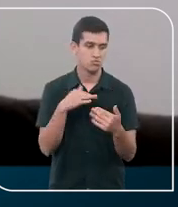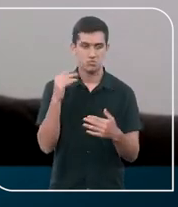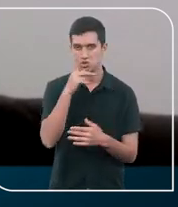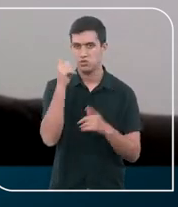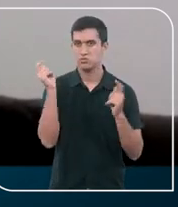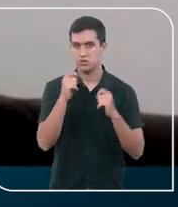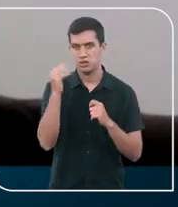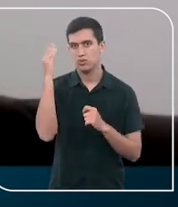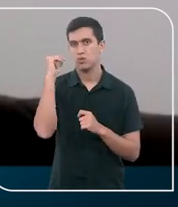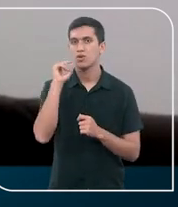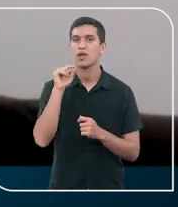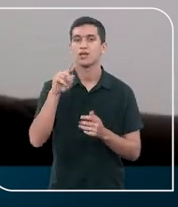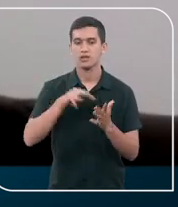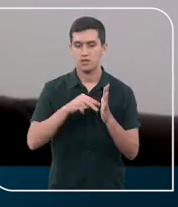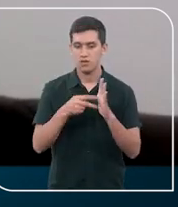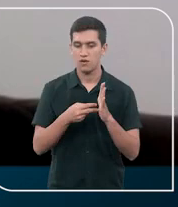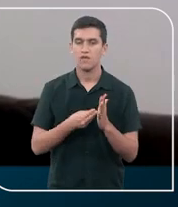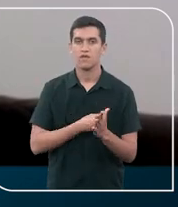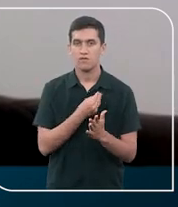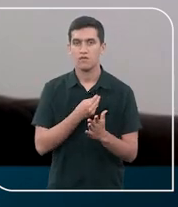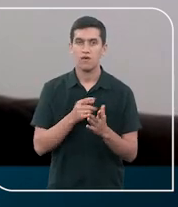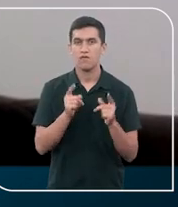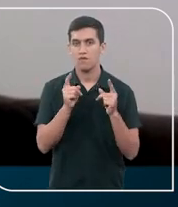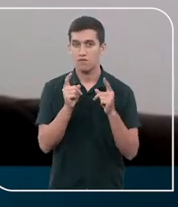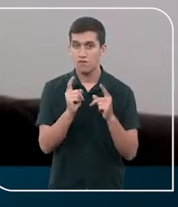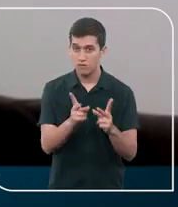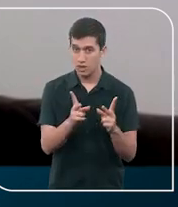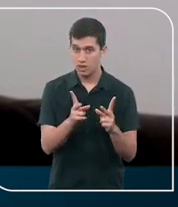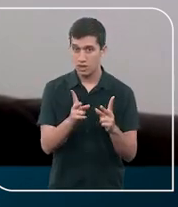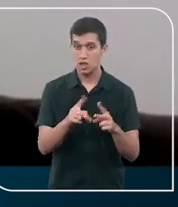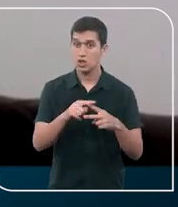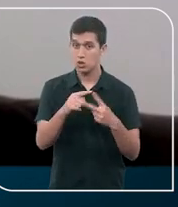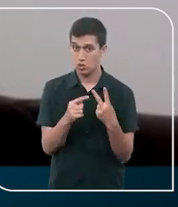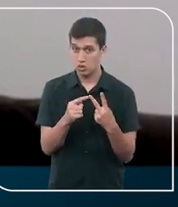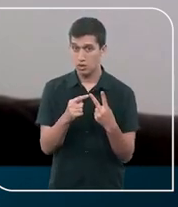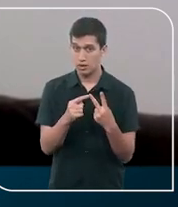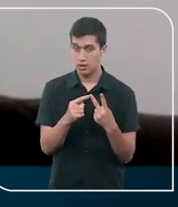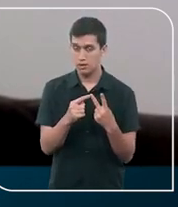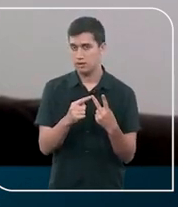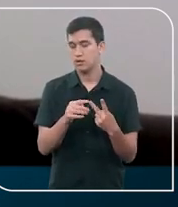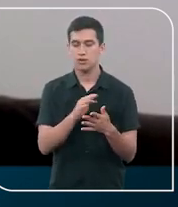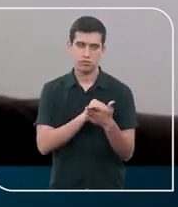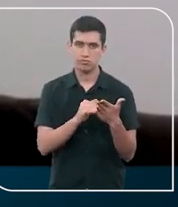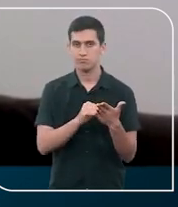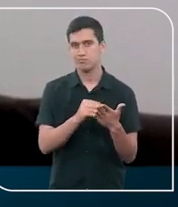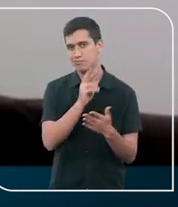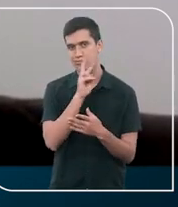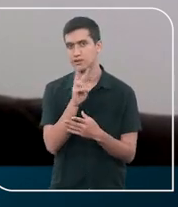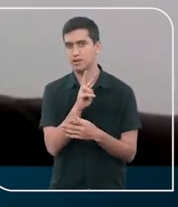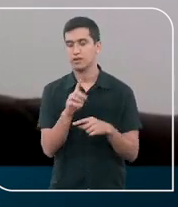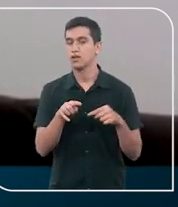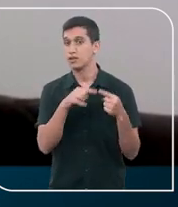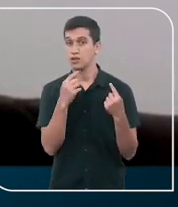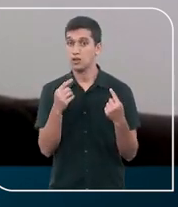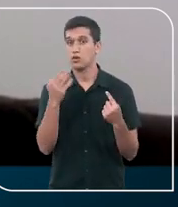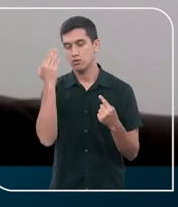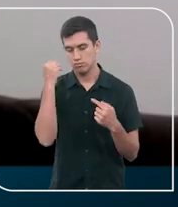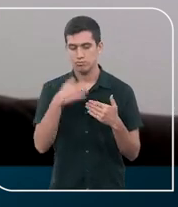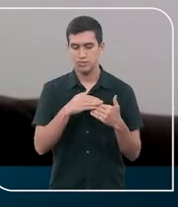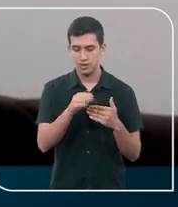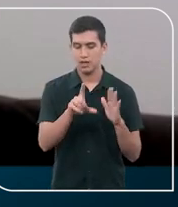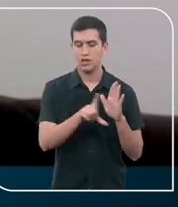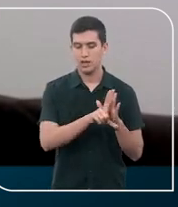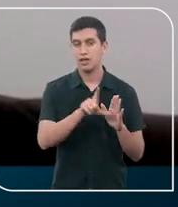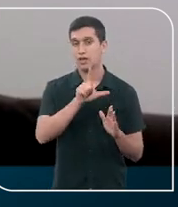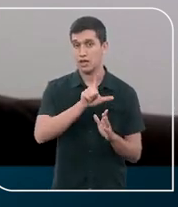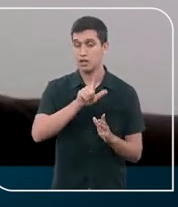venda casada, o que é, enfim, todos esses problemas. E eu entendo que a LGPD vai passar por esse ponto, mas